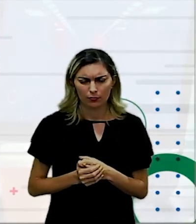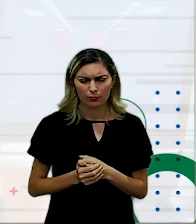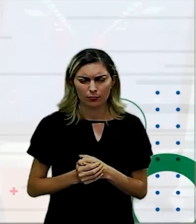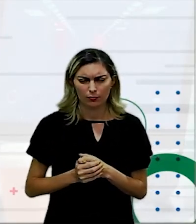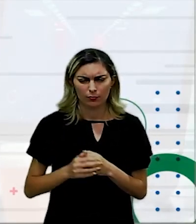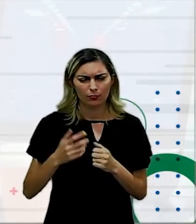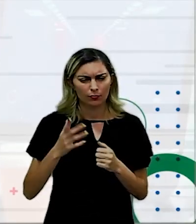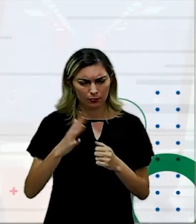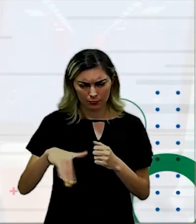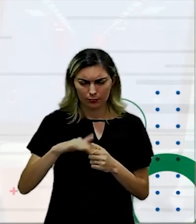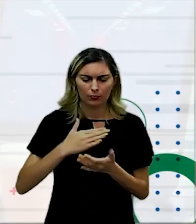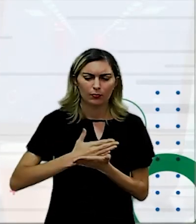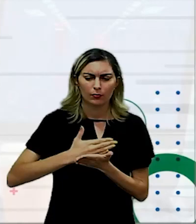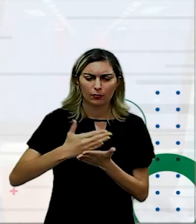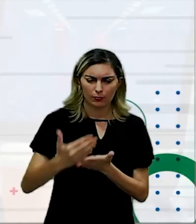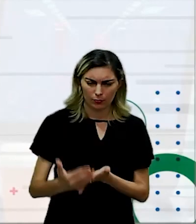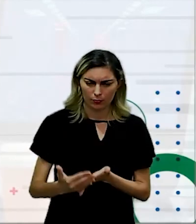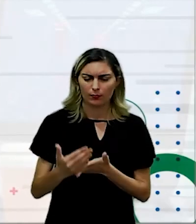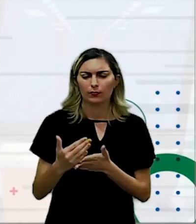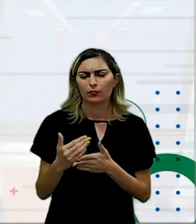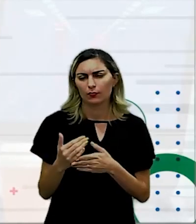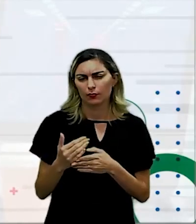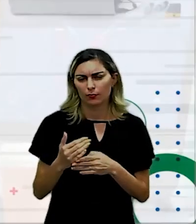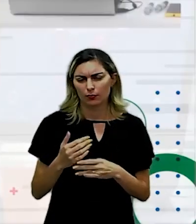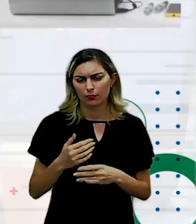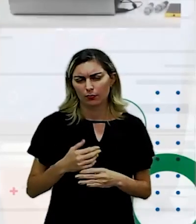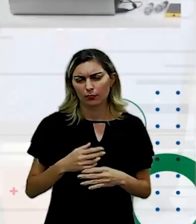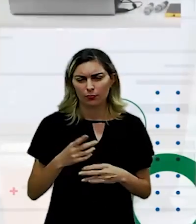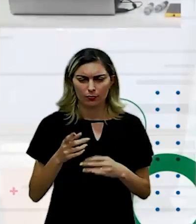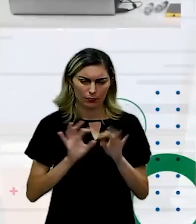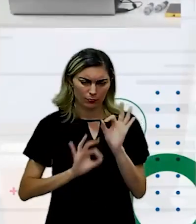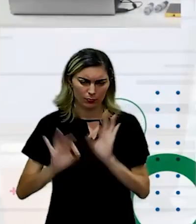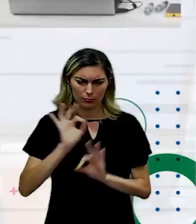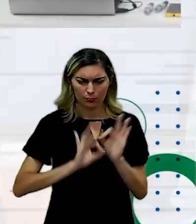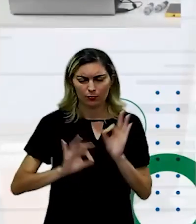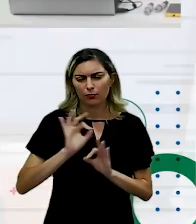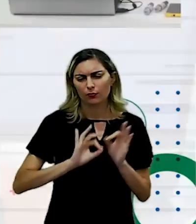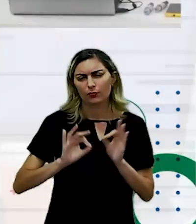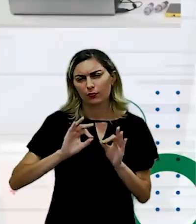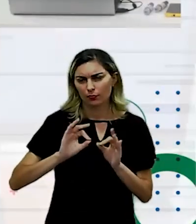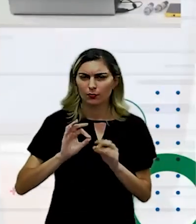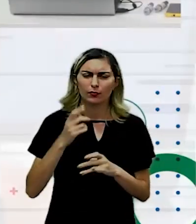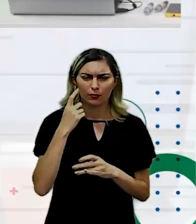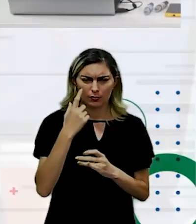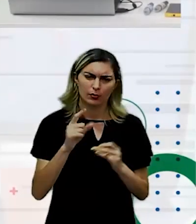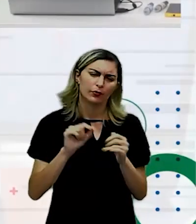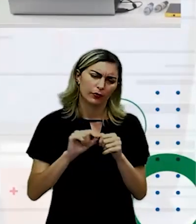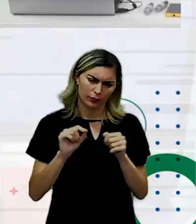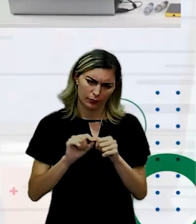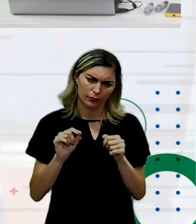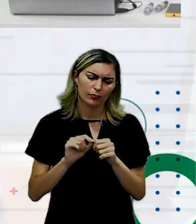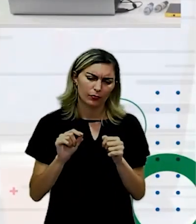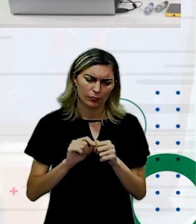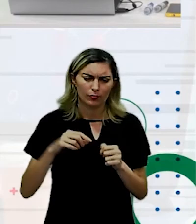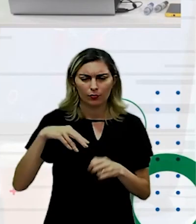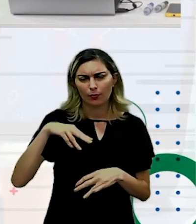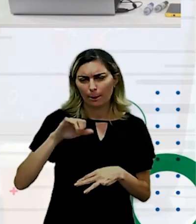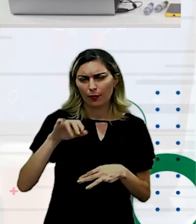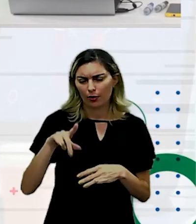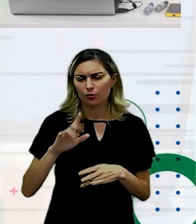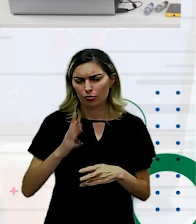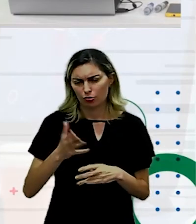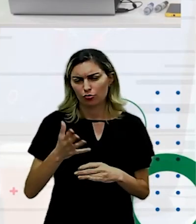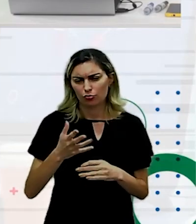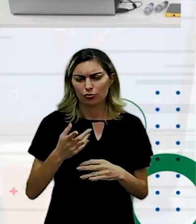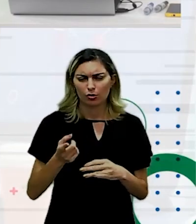a gente pode começar a brincar com o protótipo de média. Você faria o seu protótipo de média e já botaria